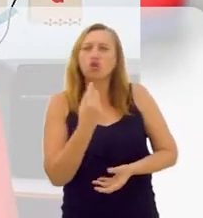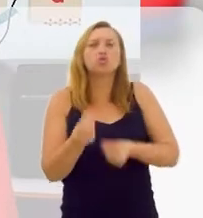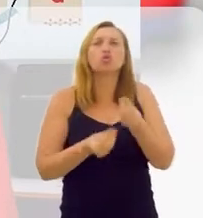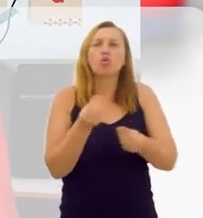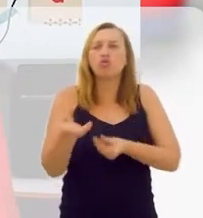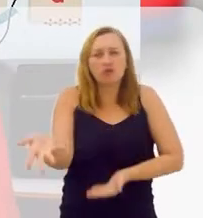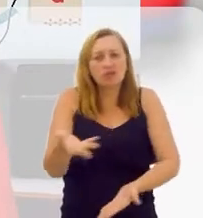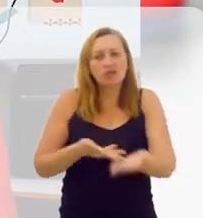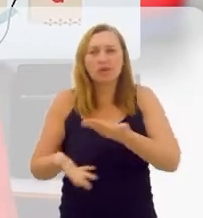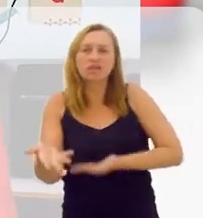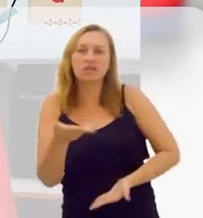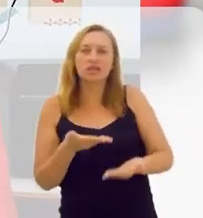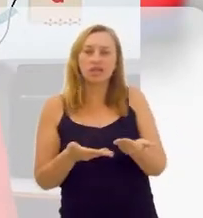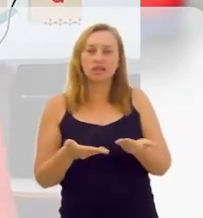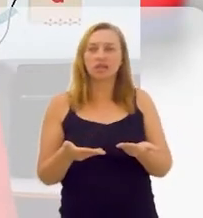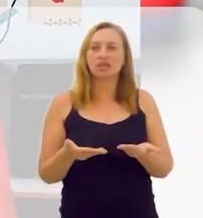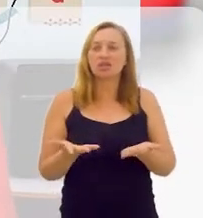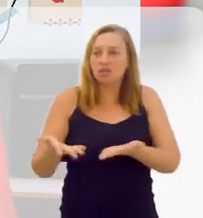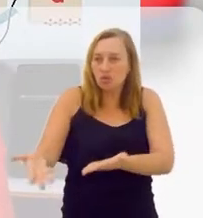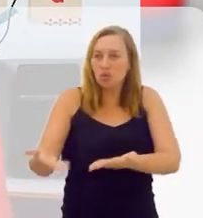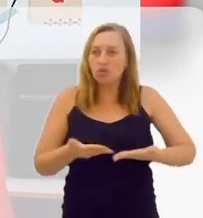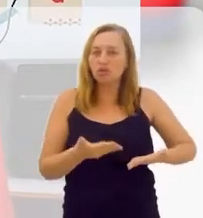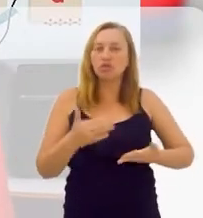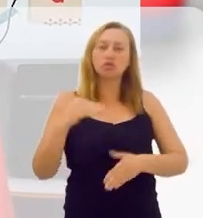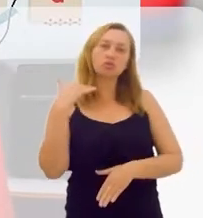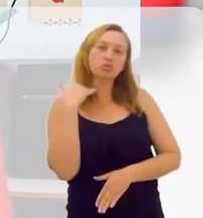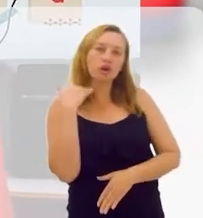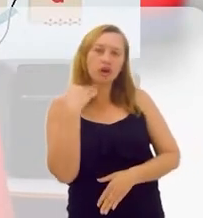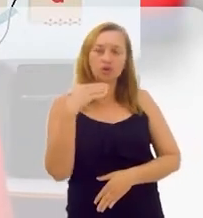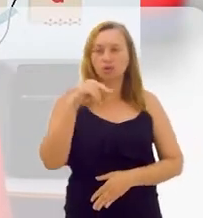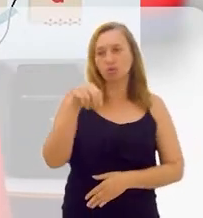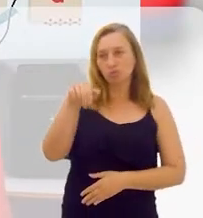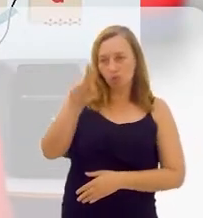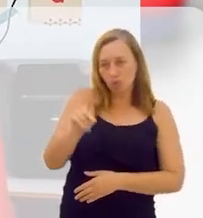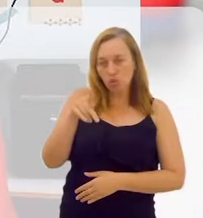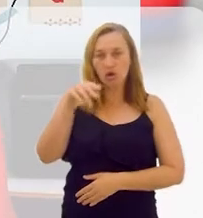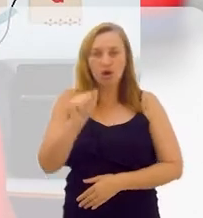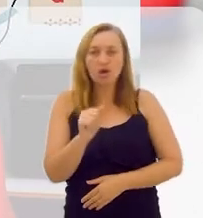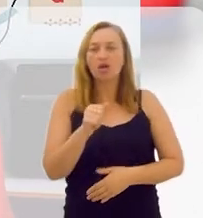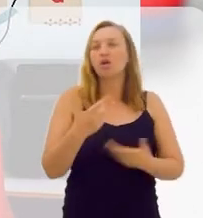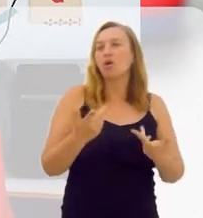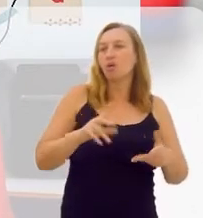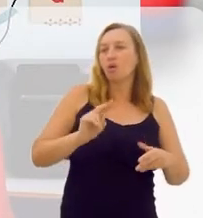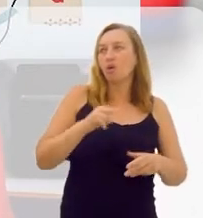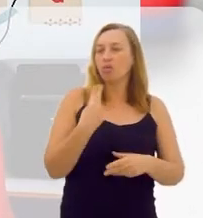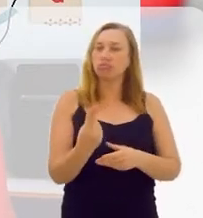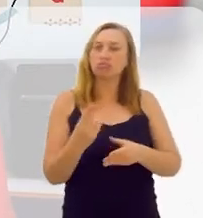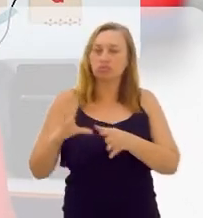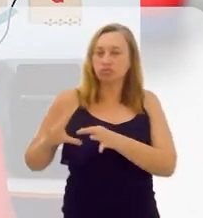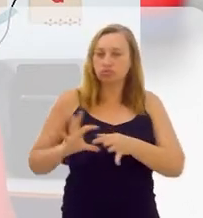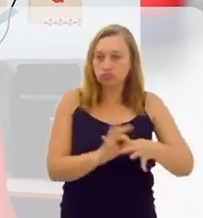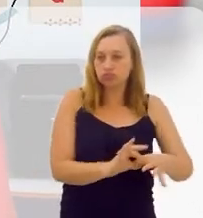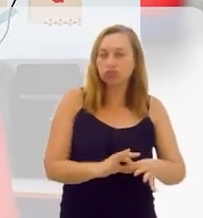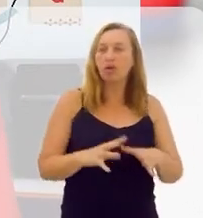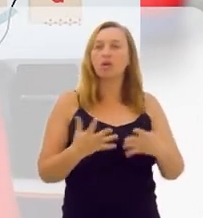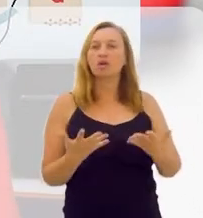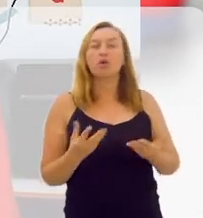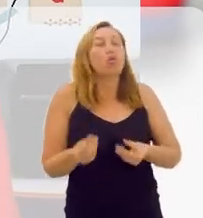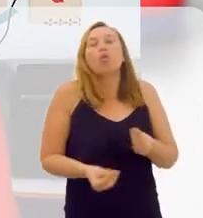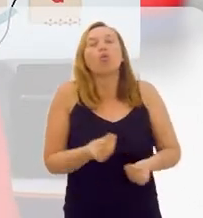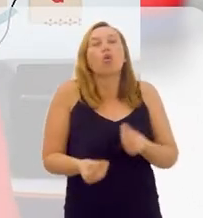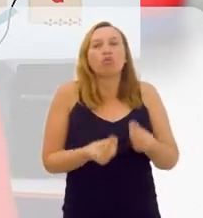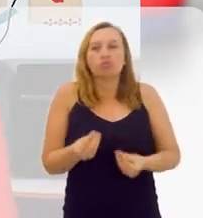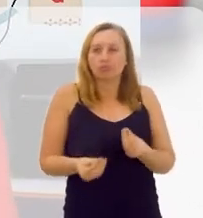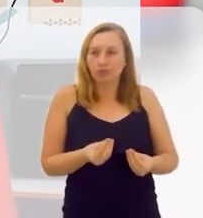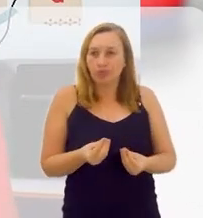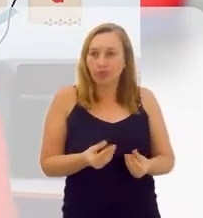para a gente como que foi essa parceria, como que surgiu esse convite do Banco Mumbuca. Não sei se foi através do banco mesmo ou se teve algum intermediário.